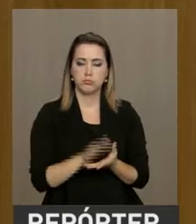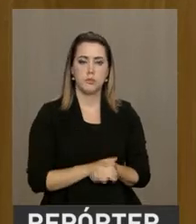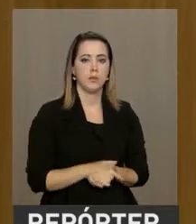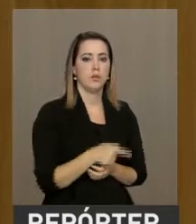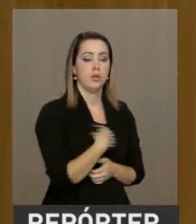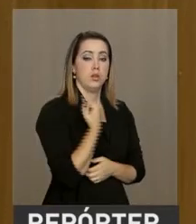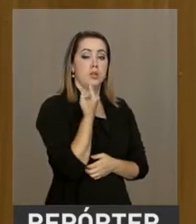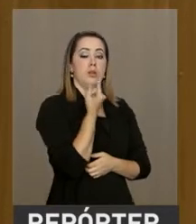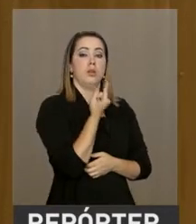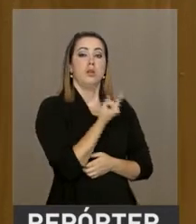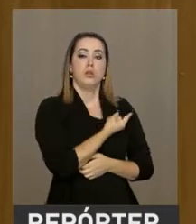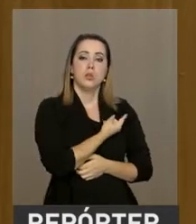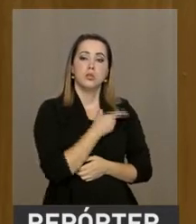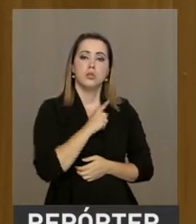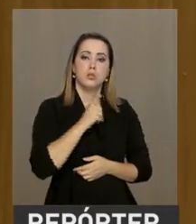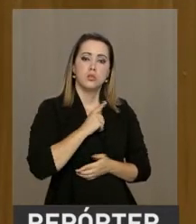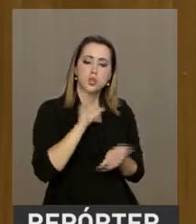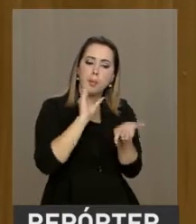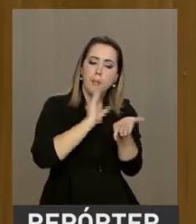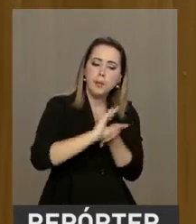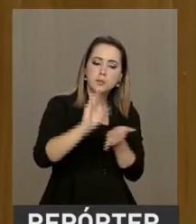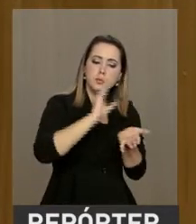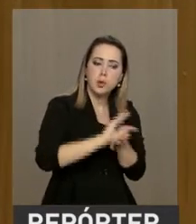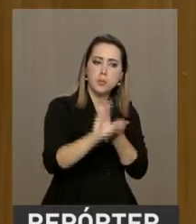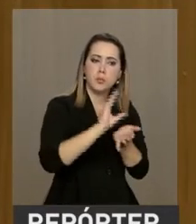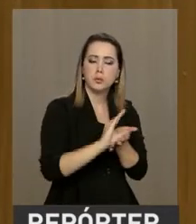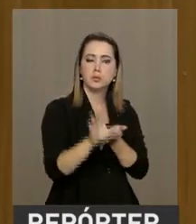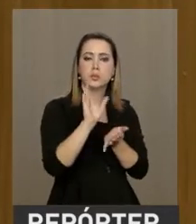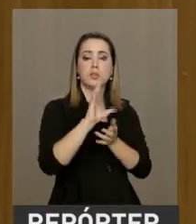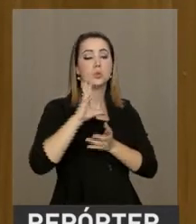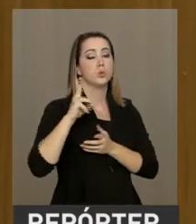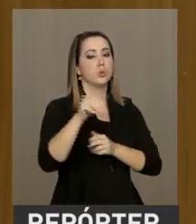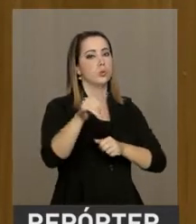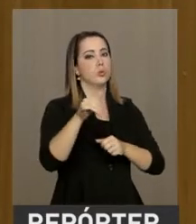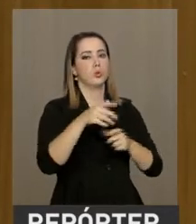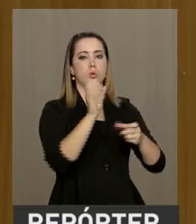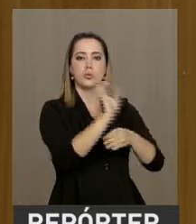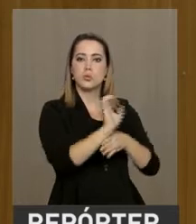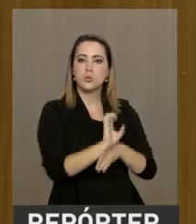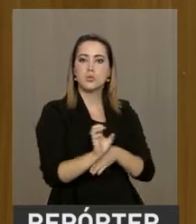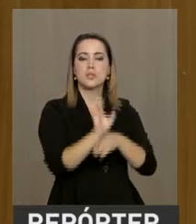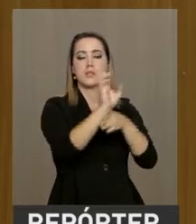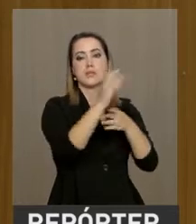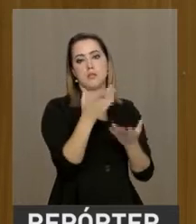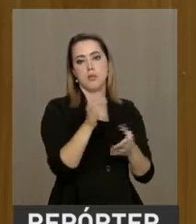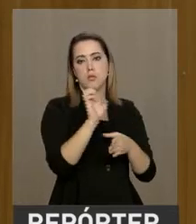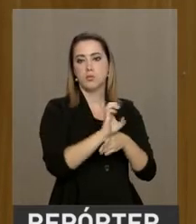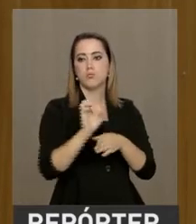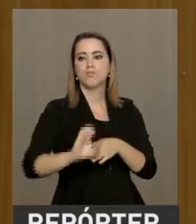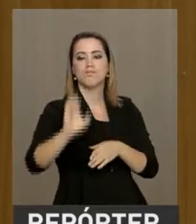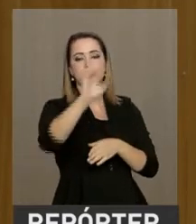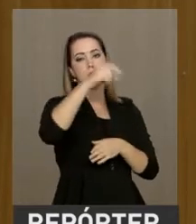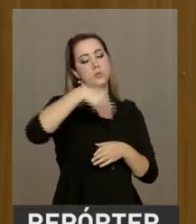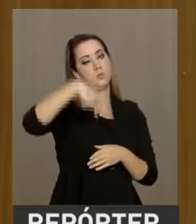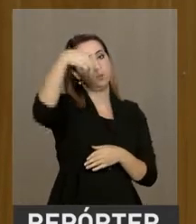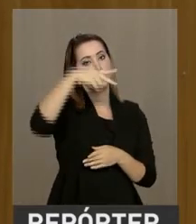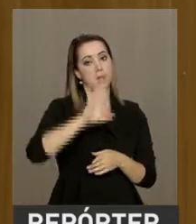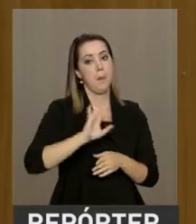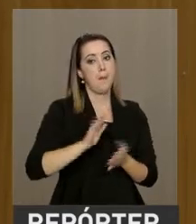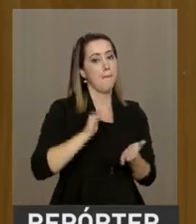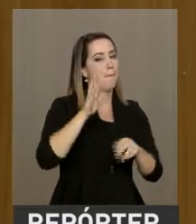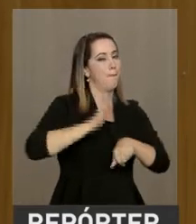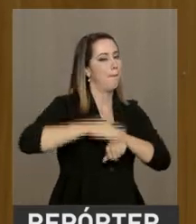investimentos em todos os estados da região nordeste que ultrapassam 117 bilhões de reais portanto